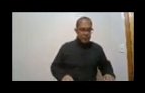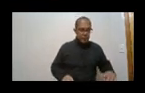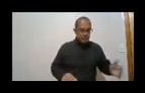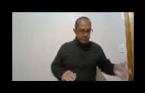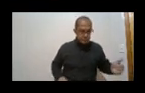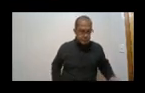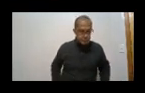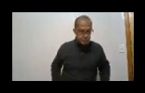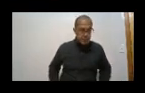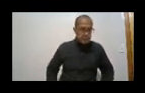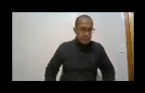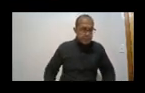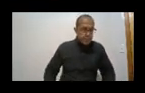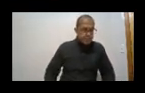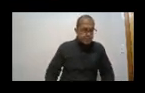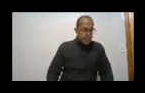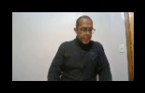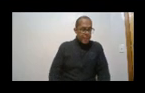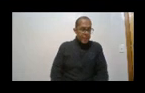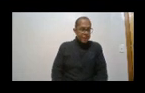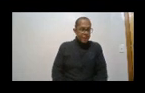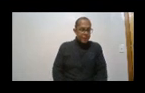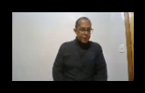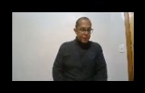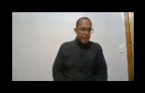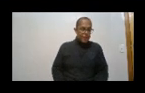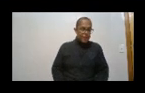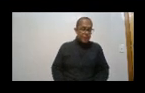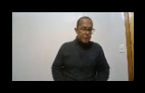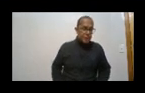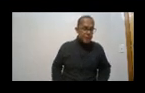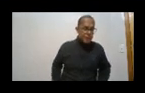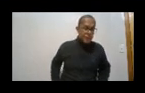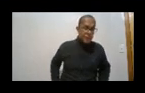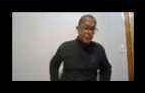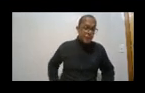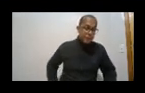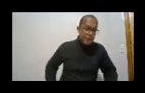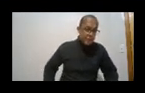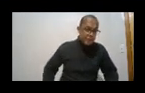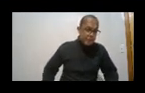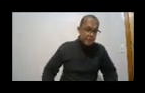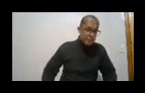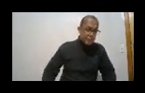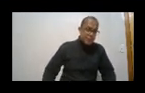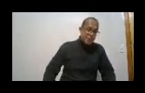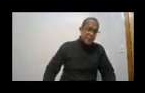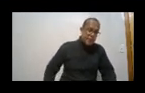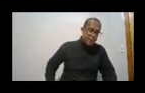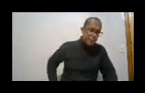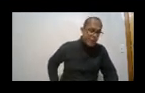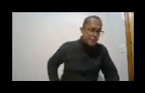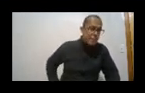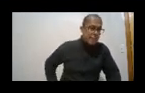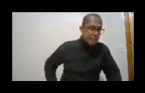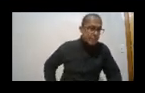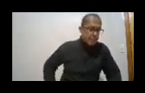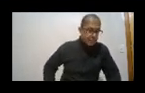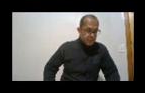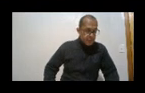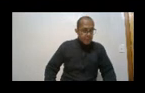que isso pode acontecer. Da mesma maneira, fígado, tá? Biotransformação. Não é só fígado que faz biotransformação, rim,